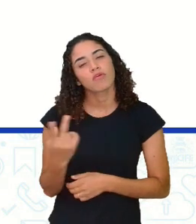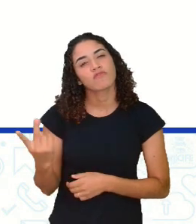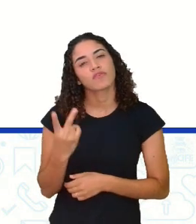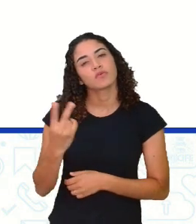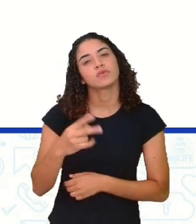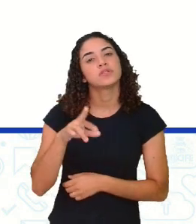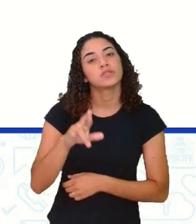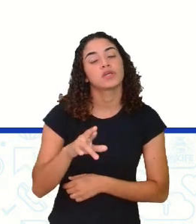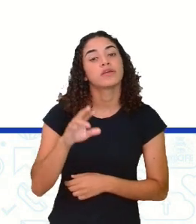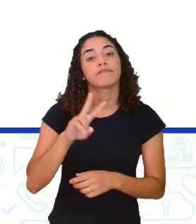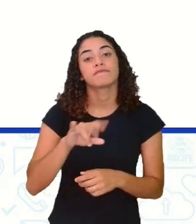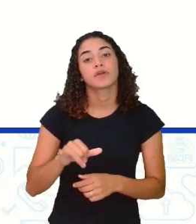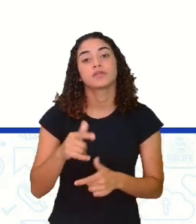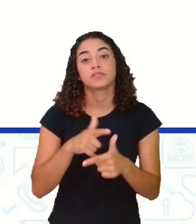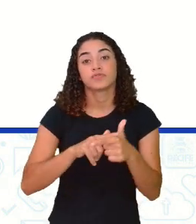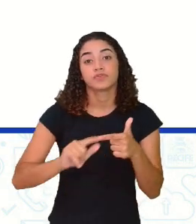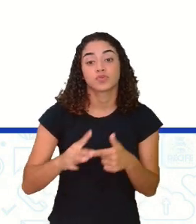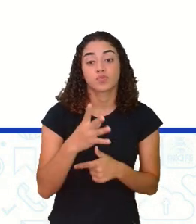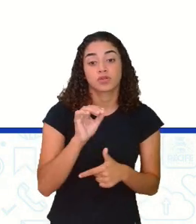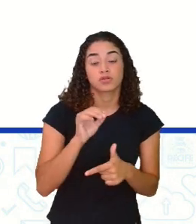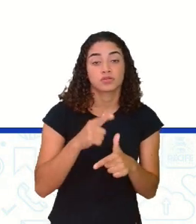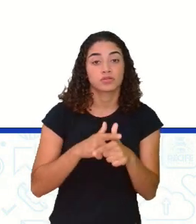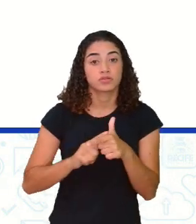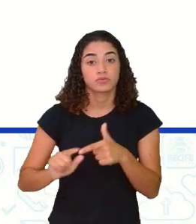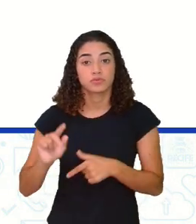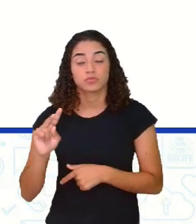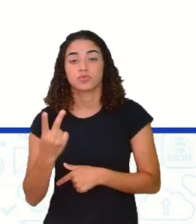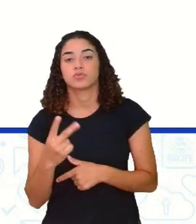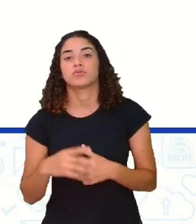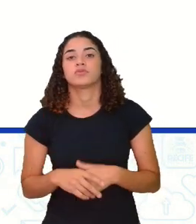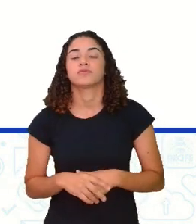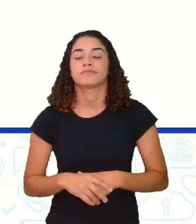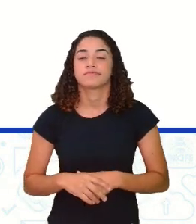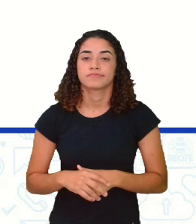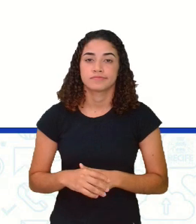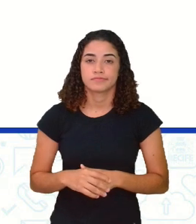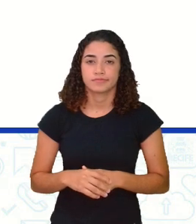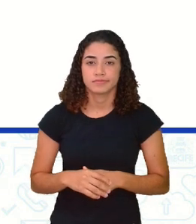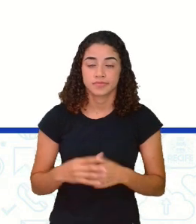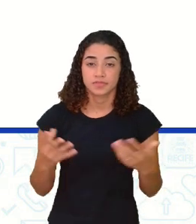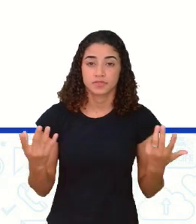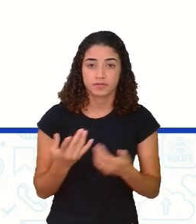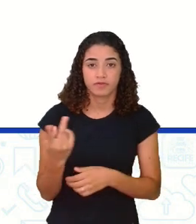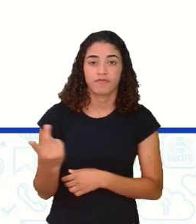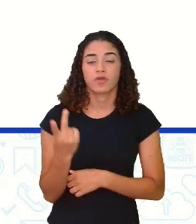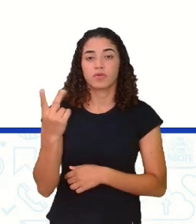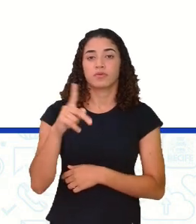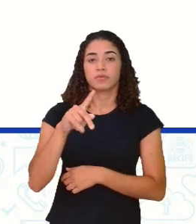dividir 40 por 2. E aqui o valor de π ele já trouxe com igual a